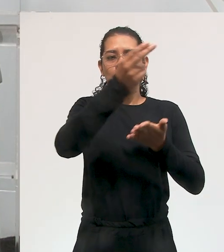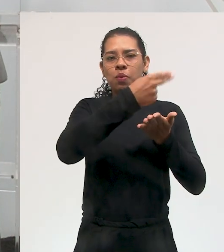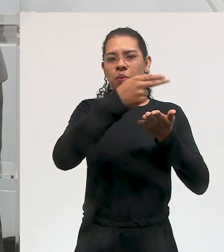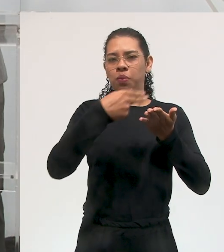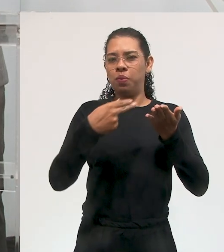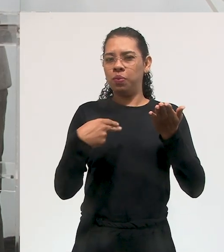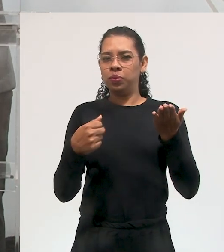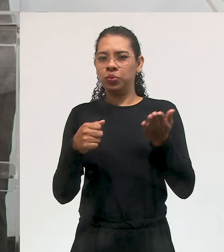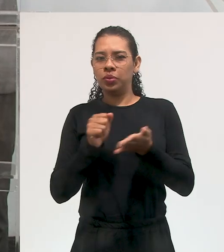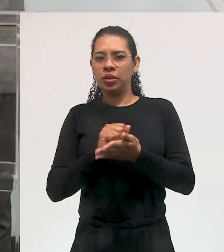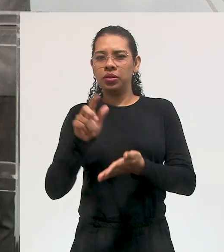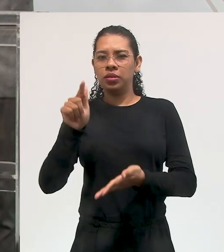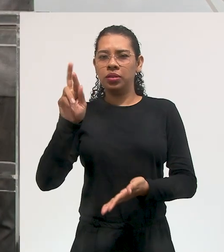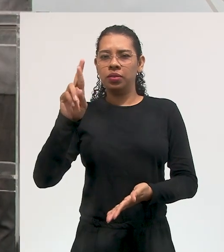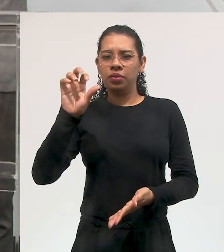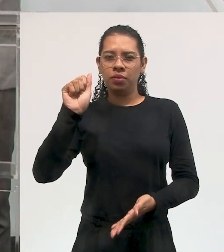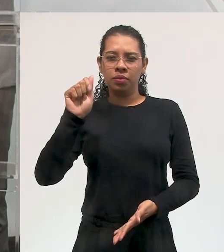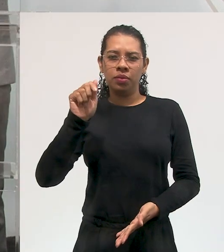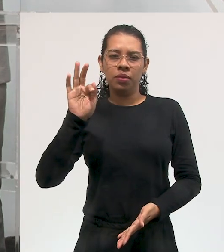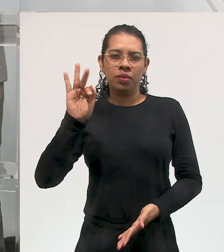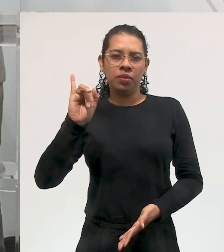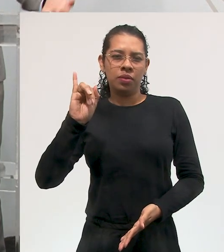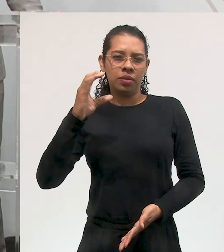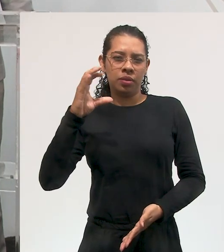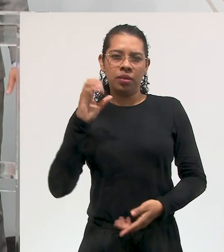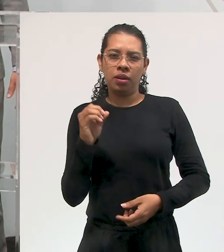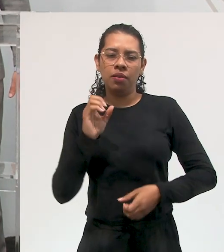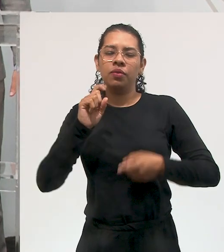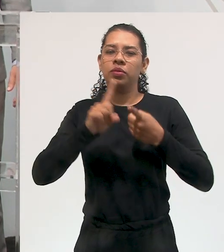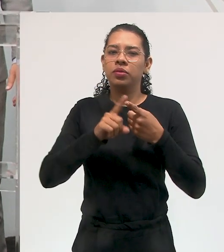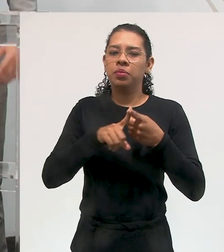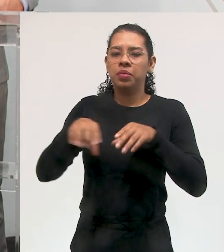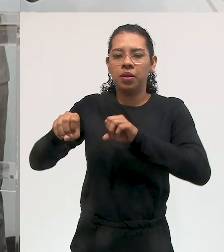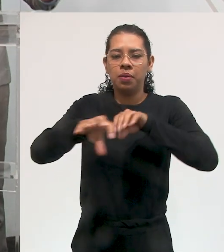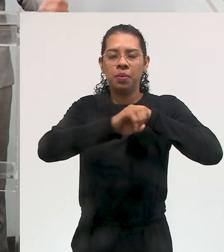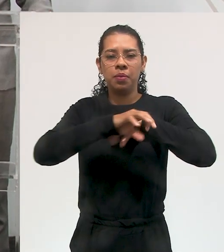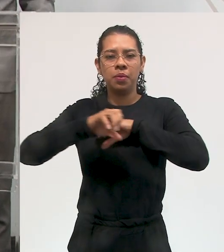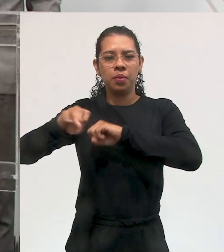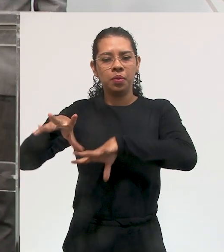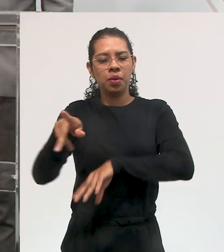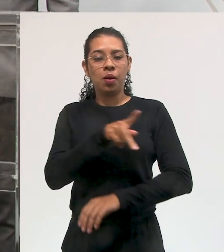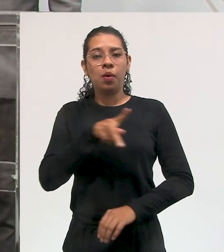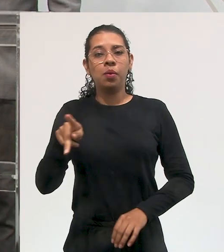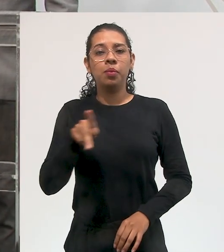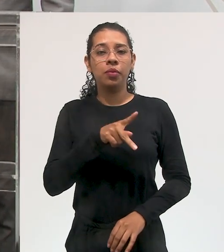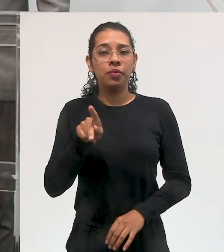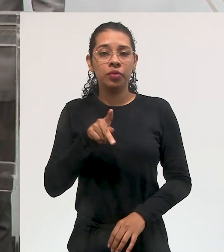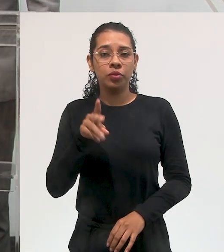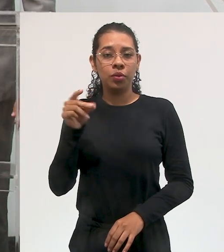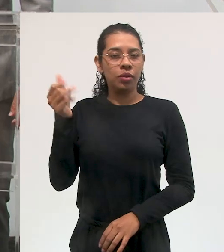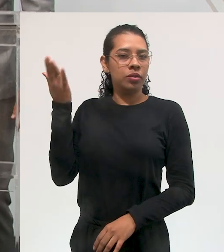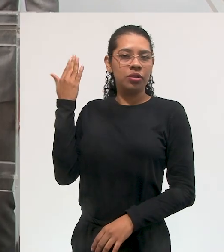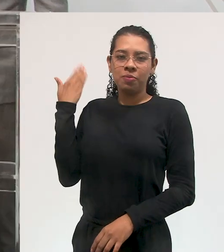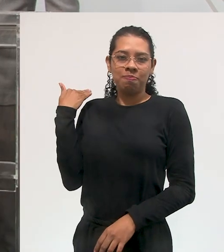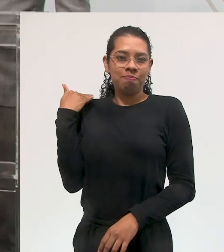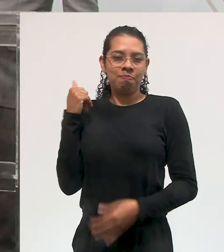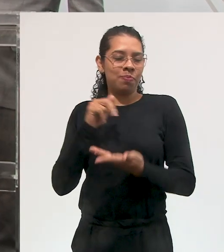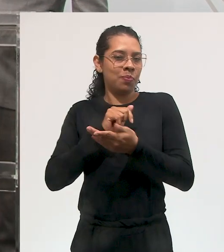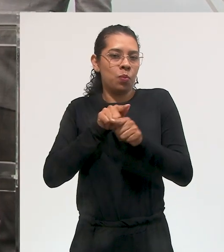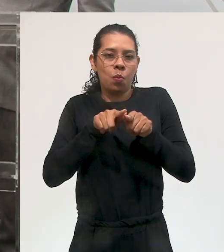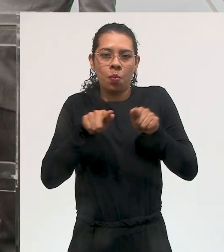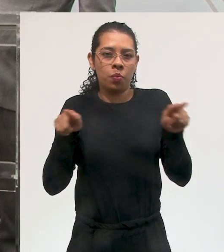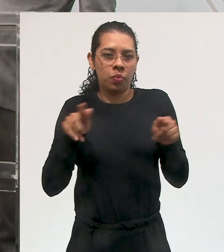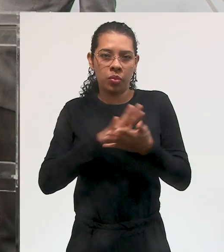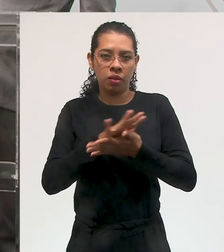desenho gráfico que não tinha, de formação de docentes que não tinha. Então, o que isso significa? Significa